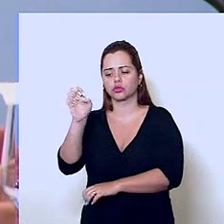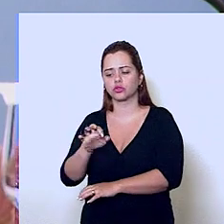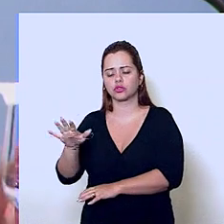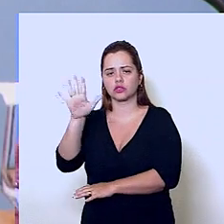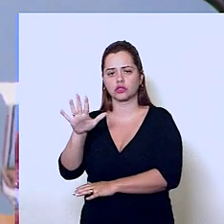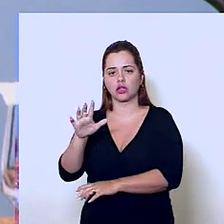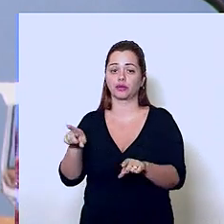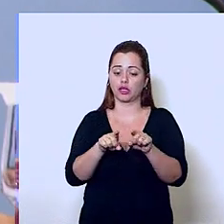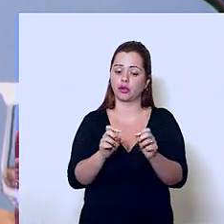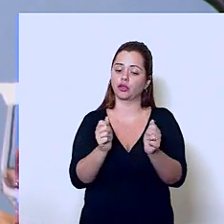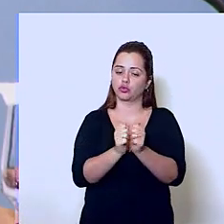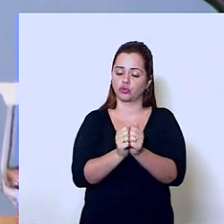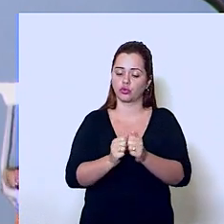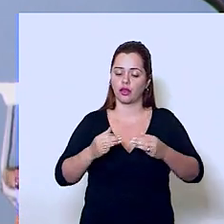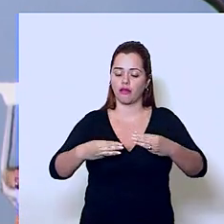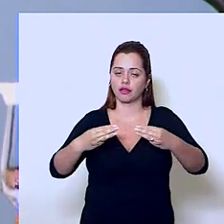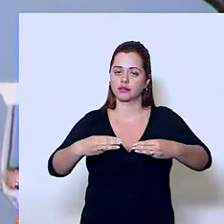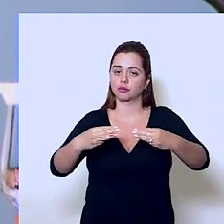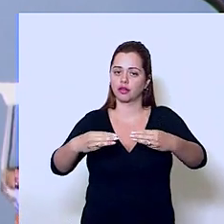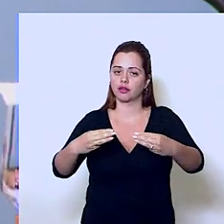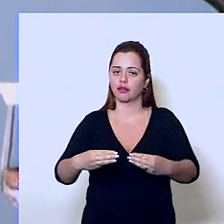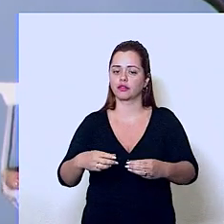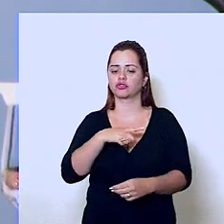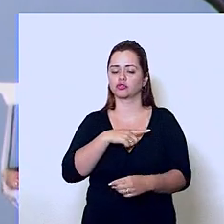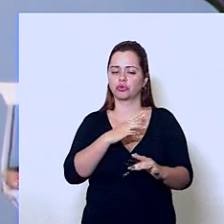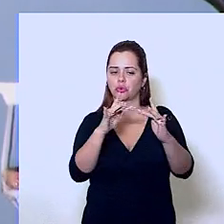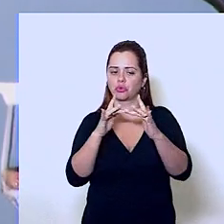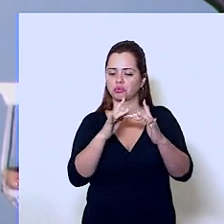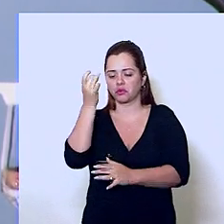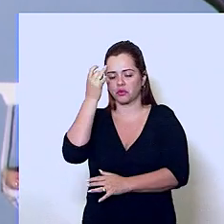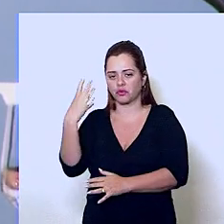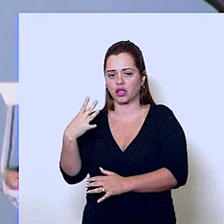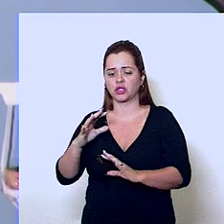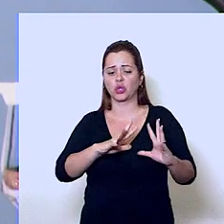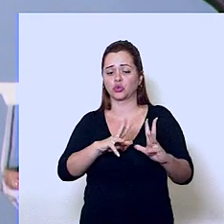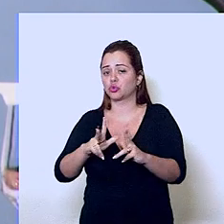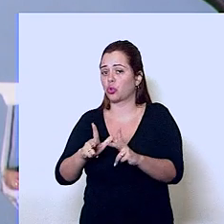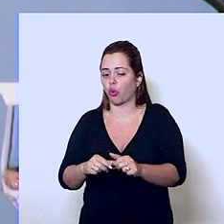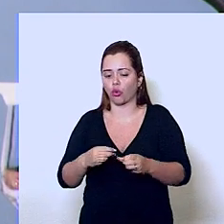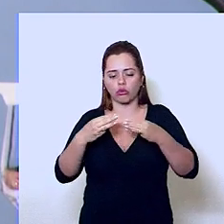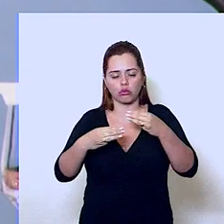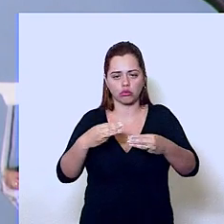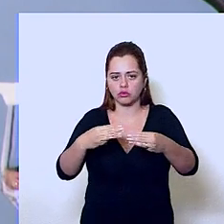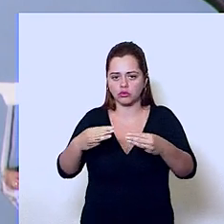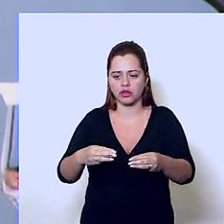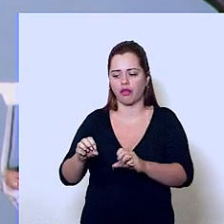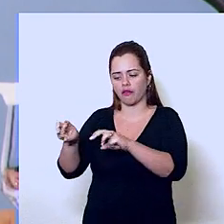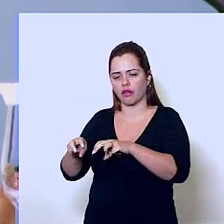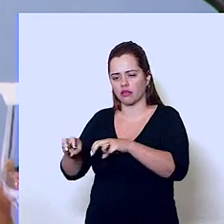Ele tinha contatos muito facilitados em todos os ministérios, sobretudo Fazenda, Planejamento,